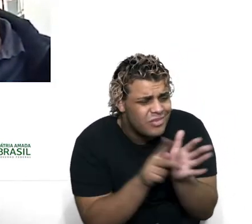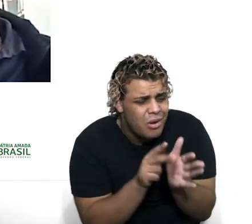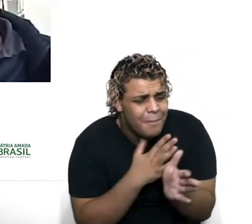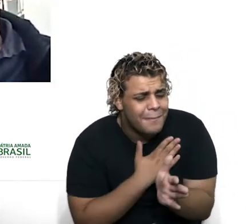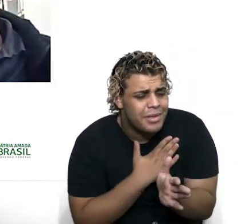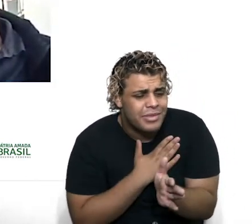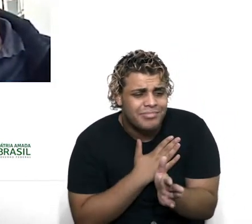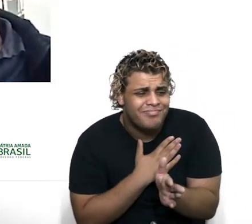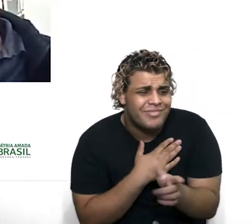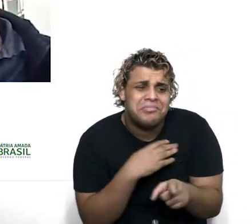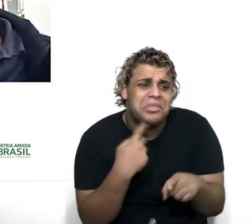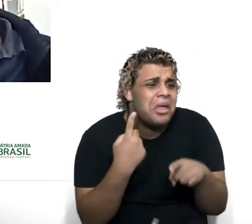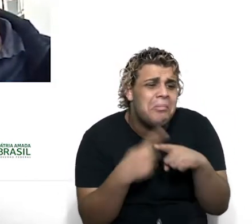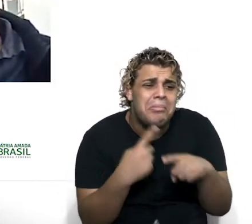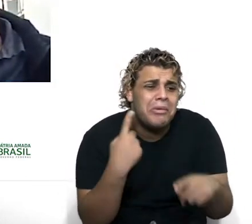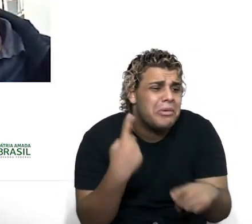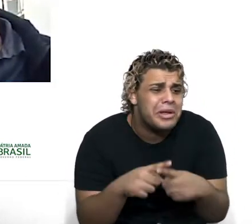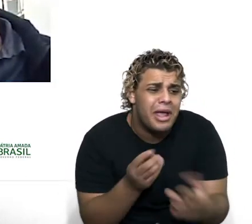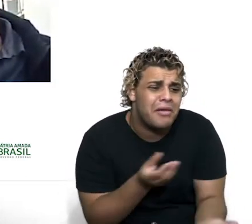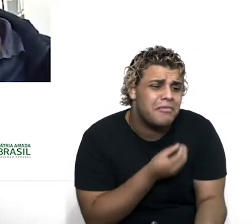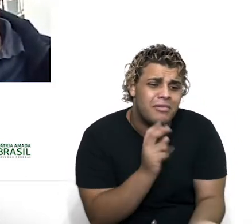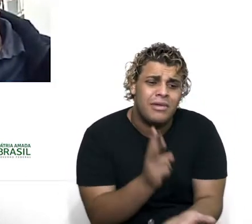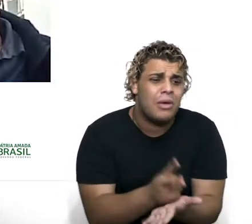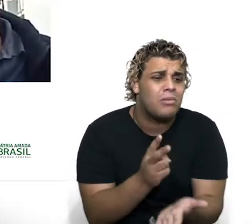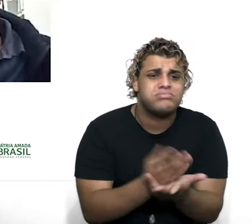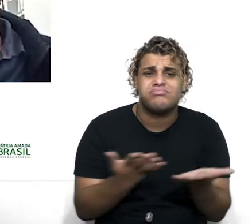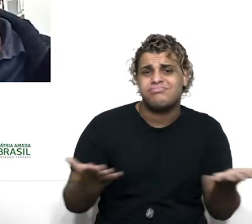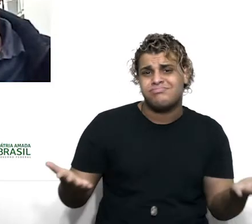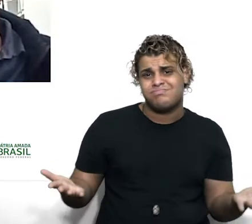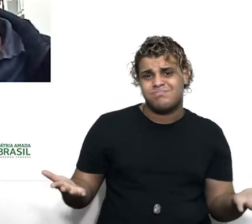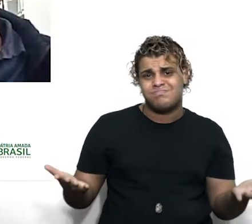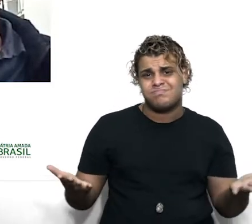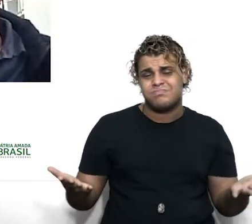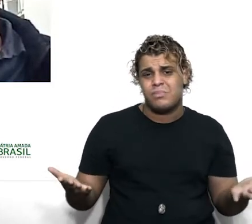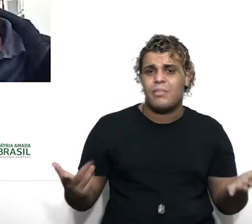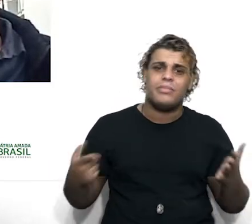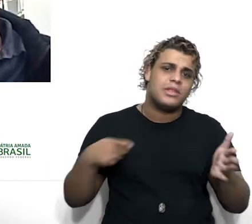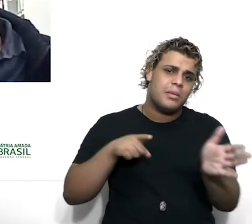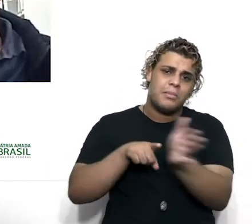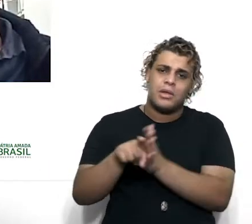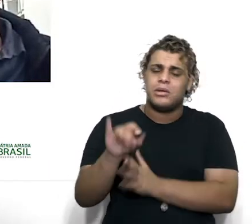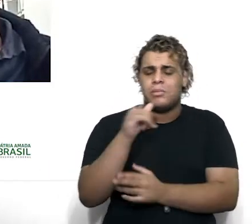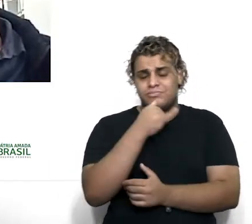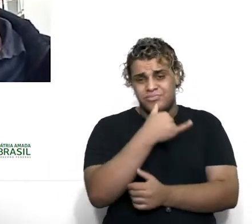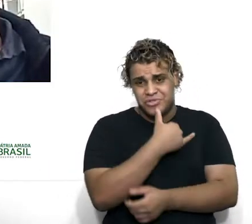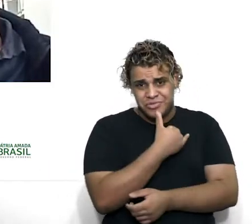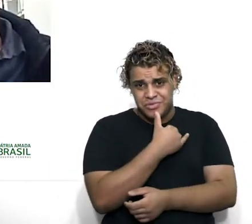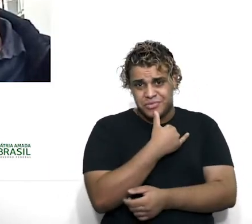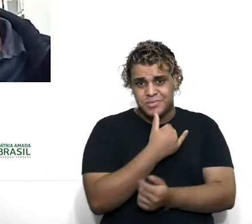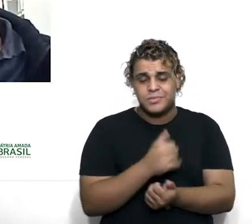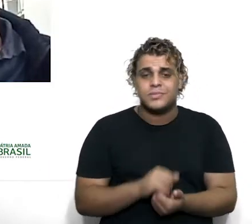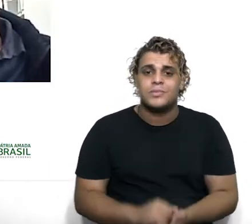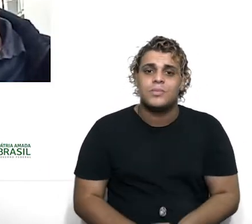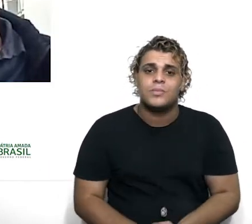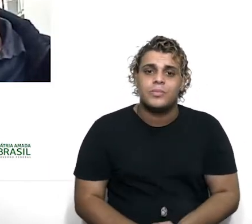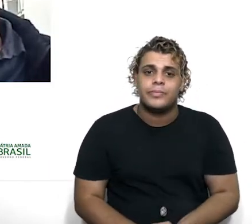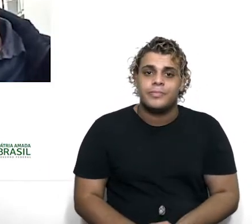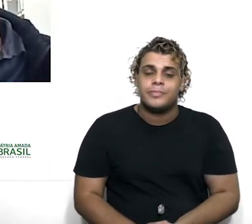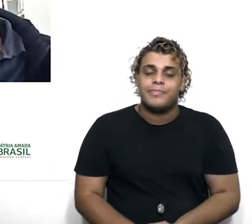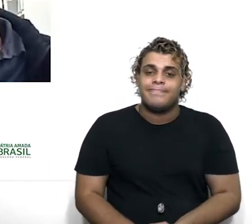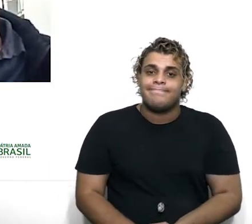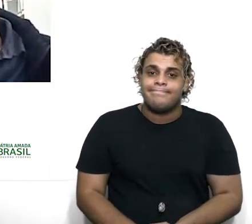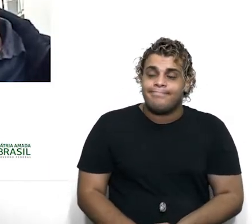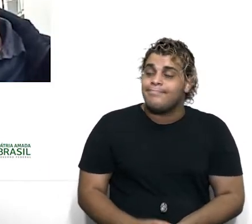muito isso. Isso é uma pergunta muito, muito terrível, não é? Bem, mas voltando